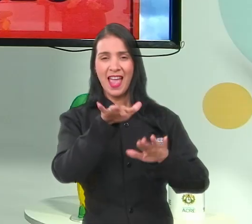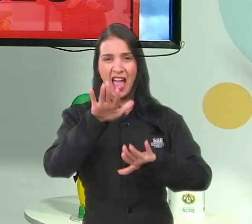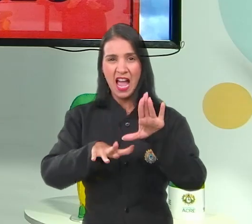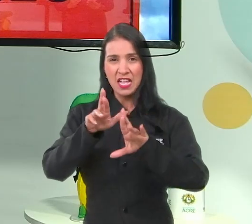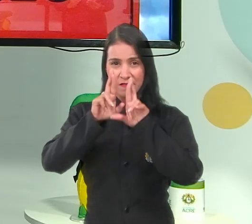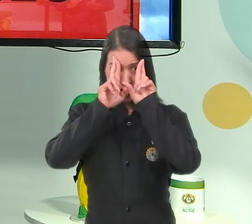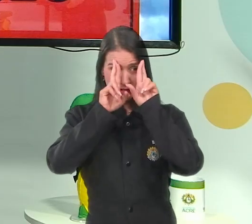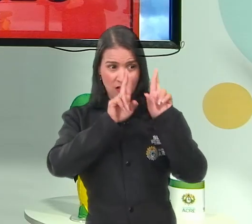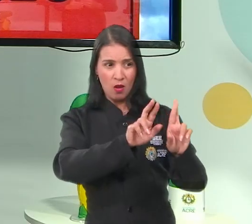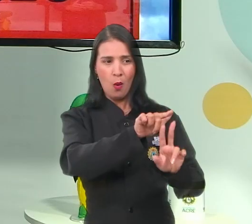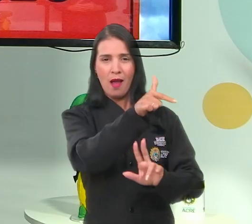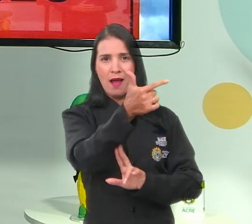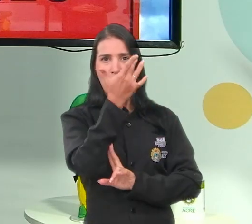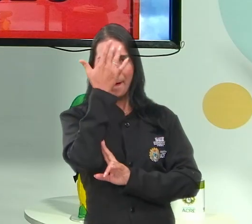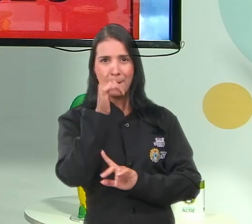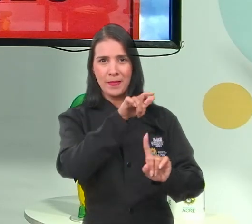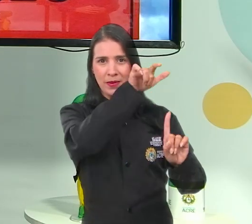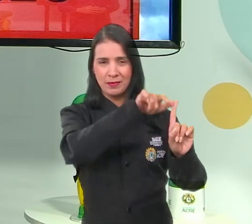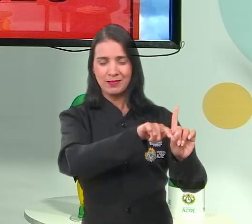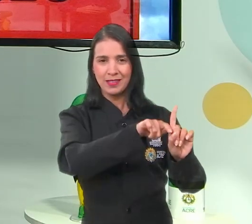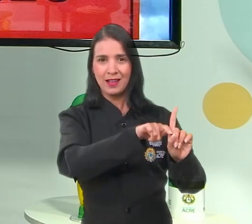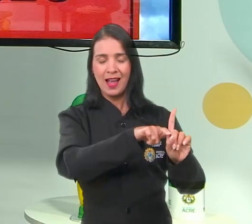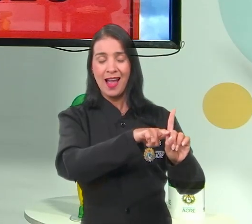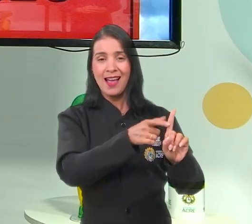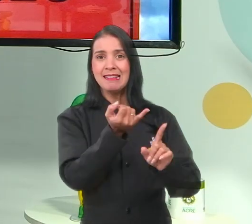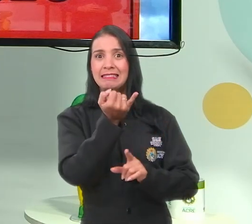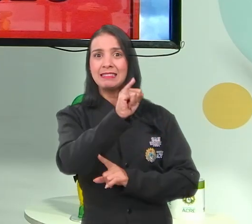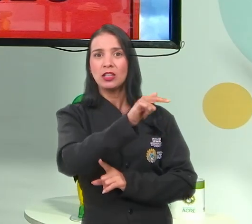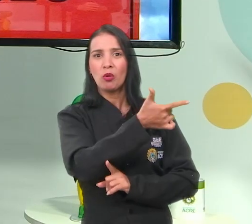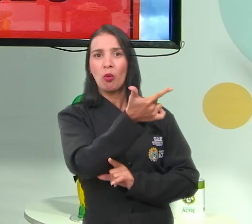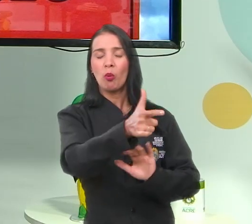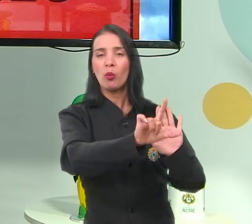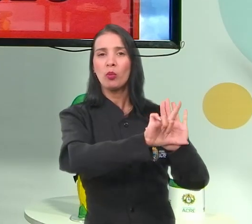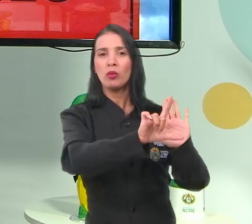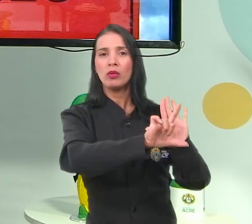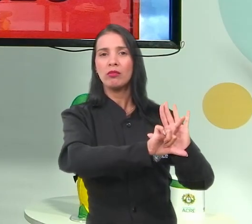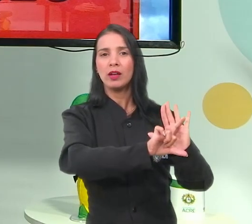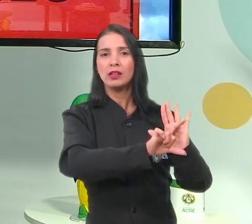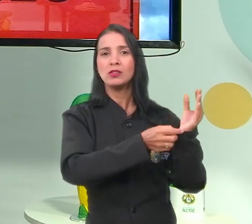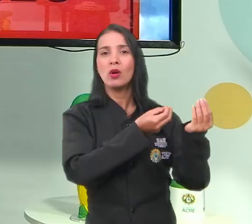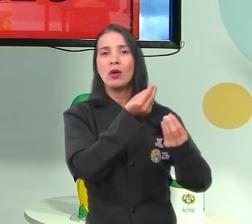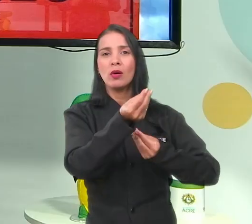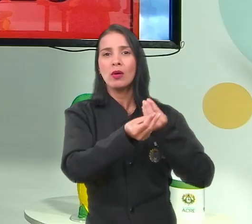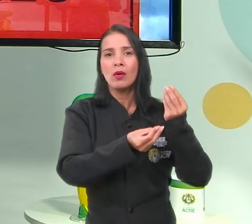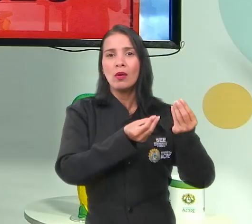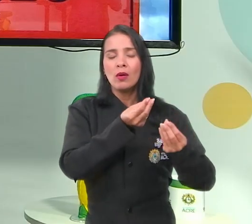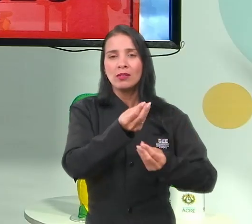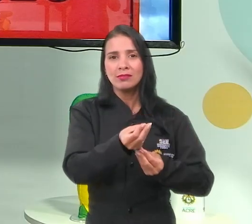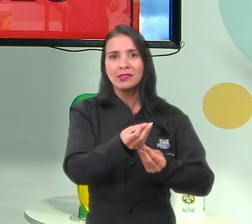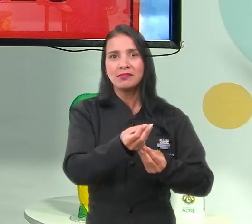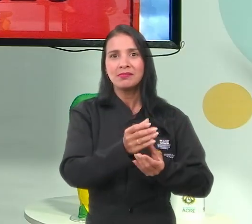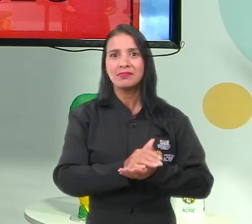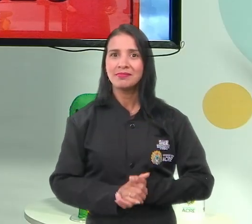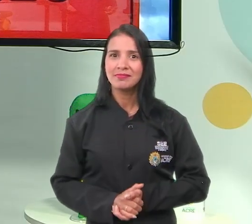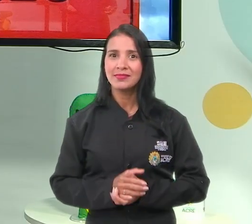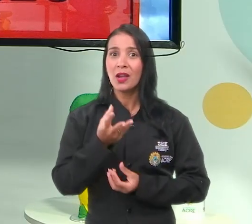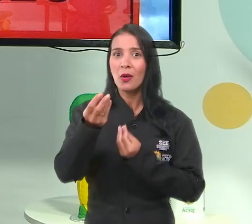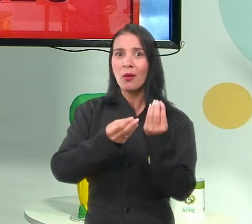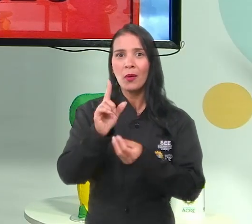pessoa? Imagine se esse aparato de leis não existisse. Como que nós iríamos